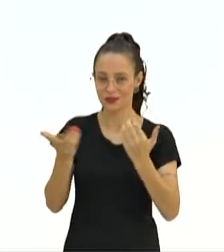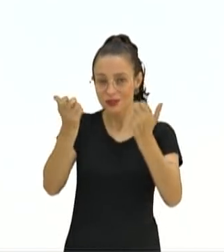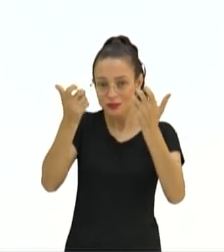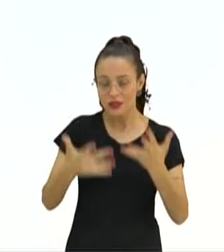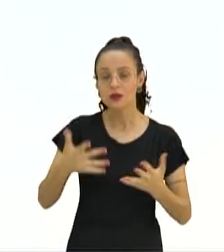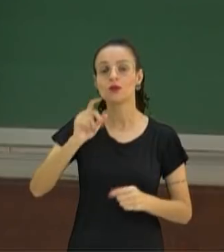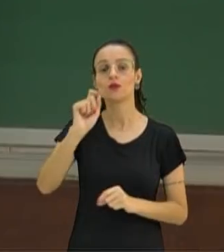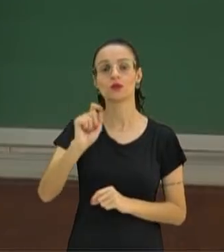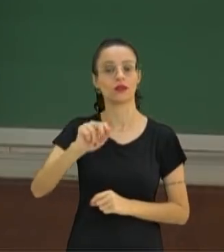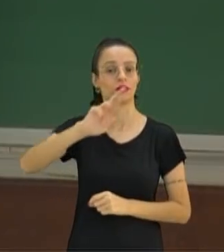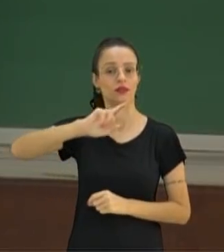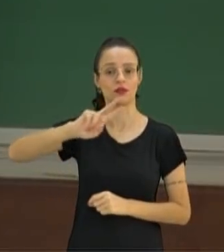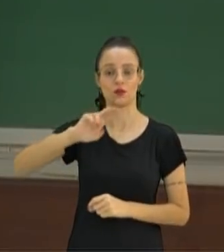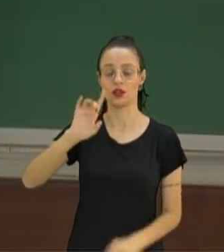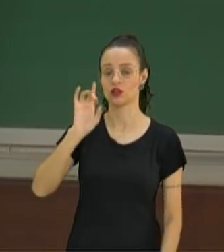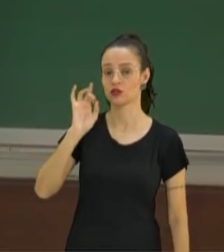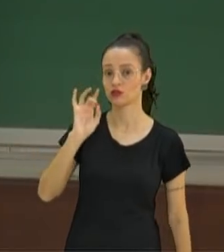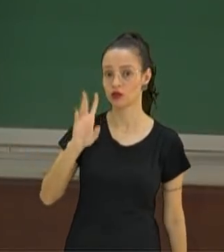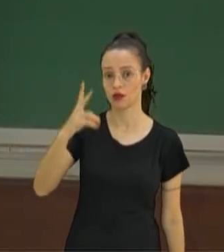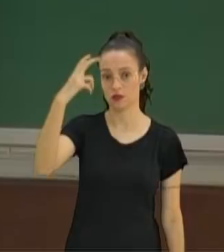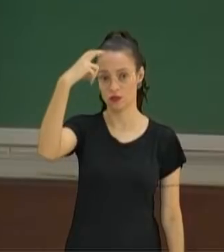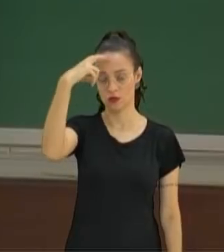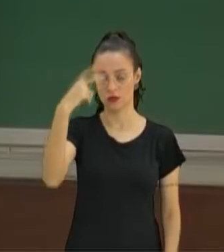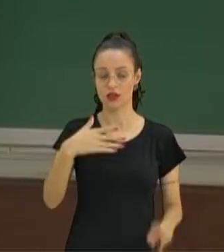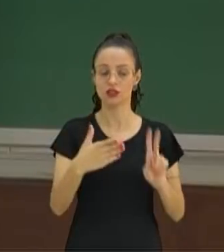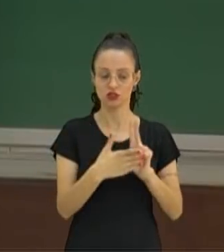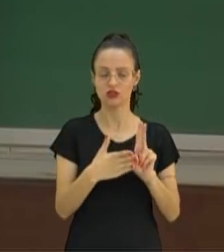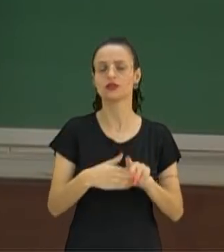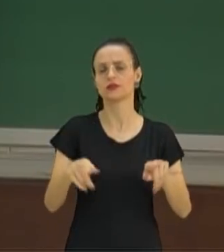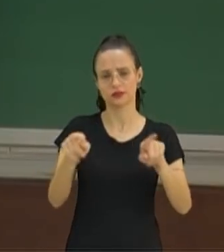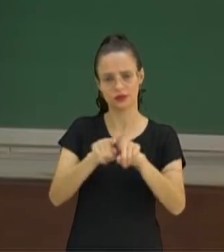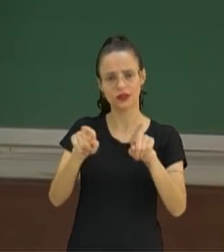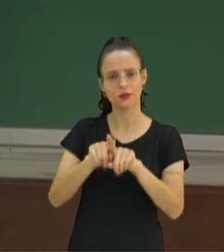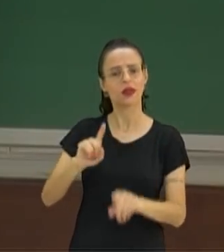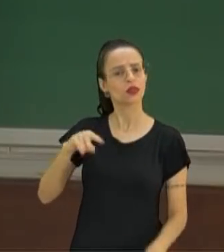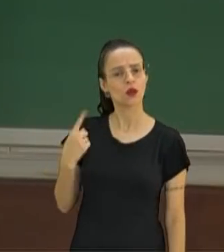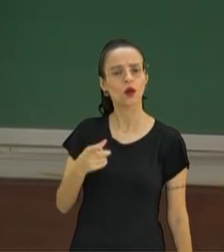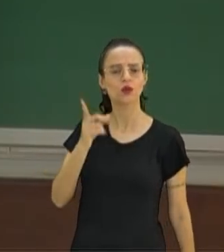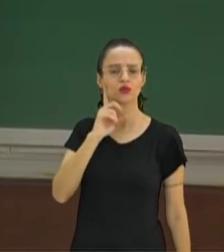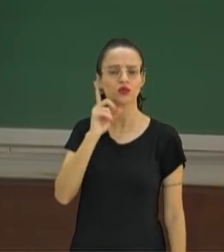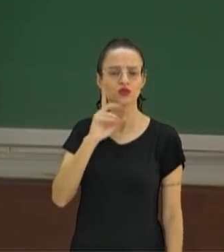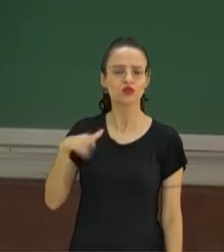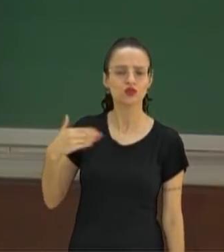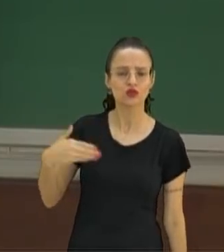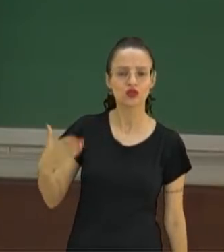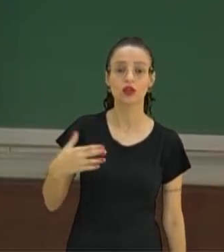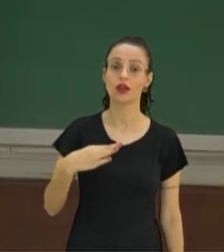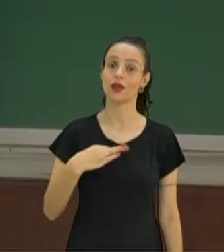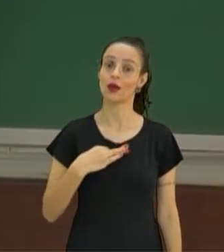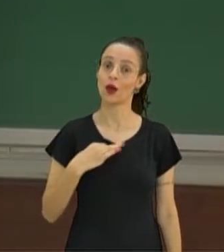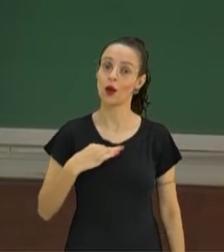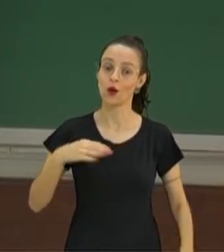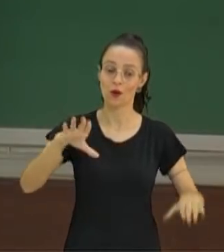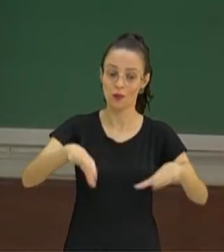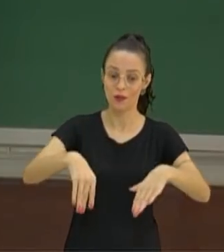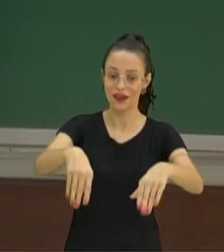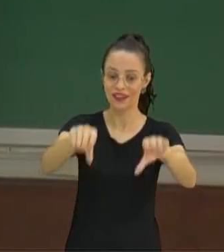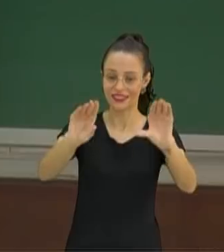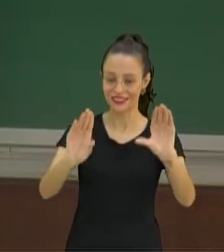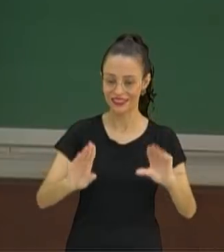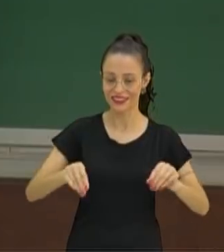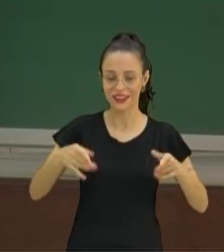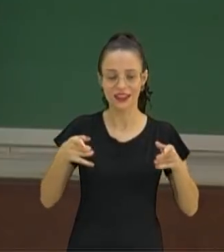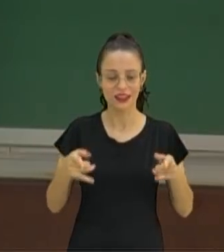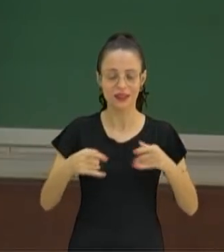falei, né, não estão presentes só na cultura indígena, mas também no nosso dia a dia, nas roupas de cama, nas nossas roupas,